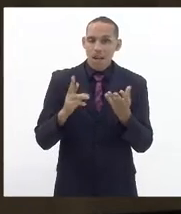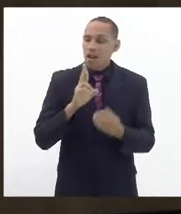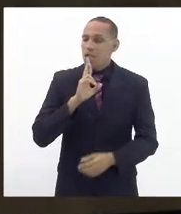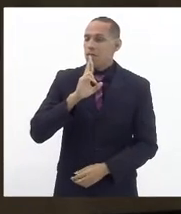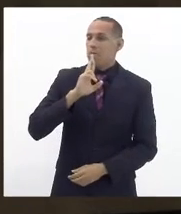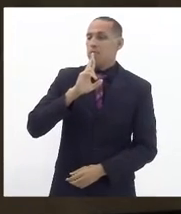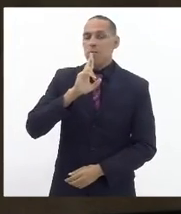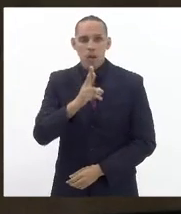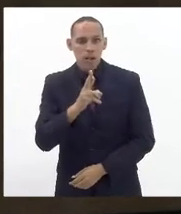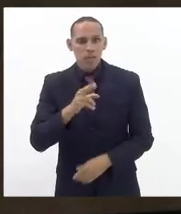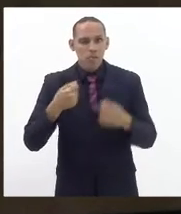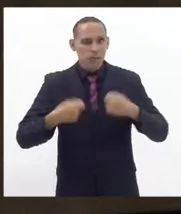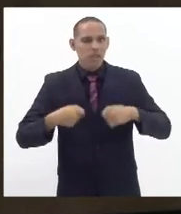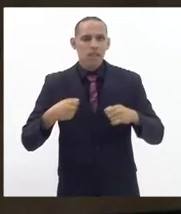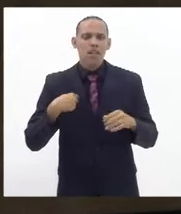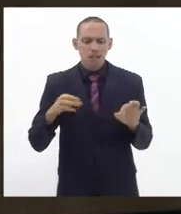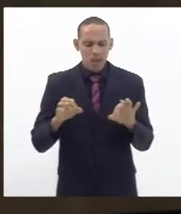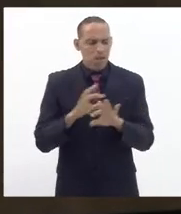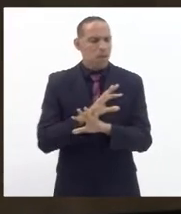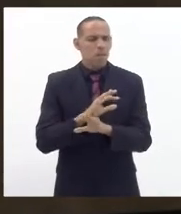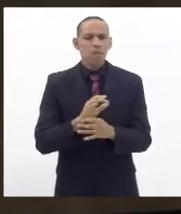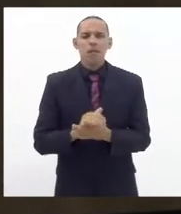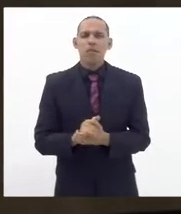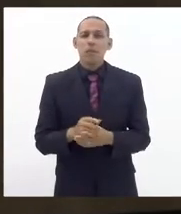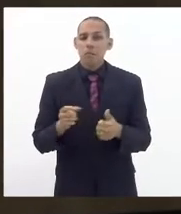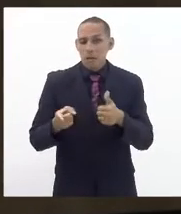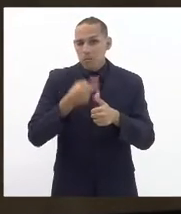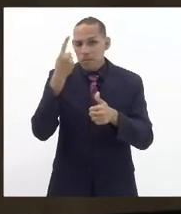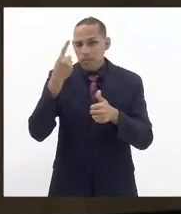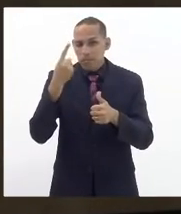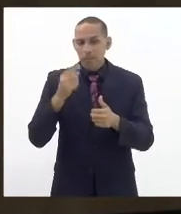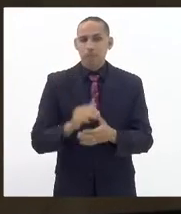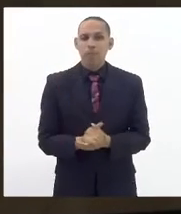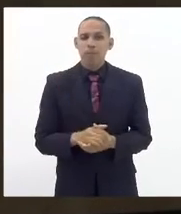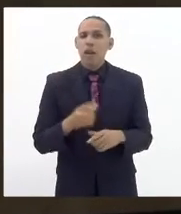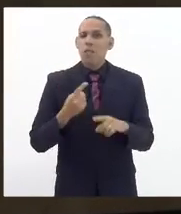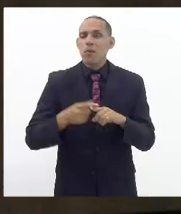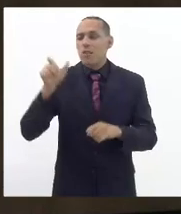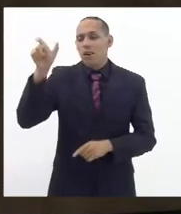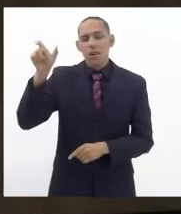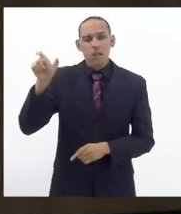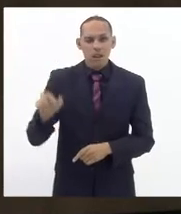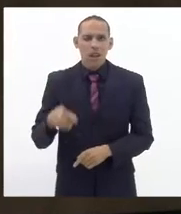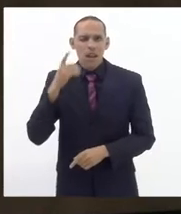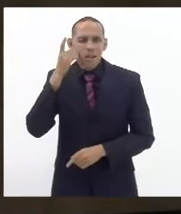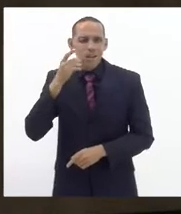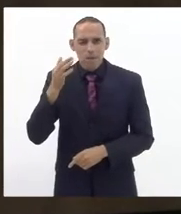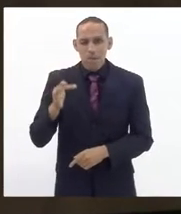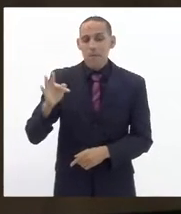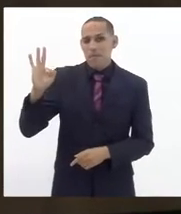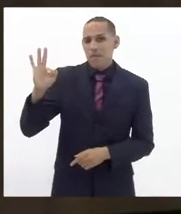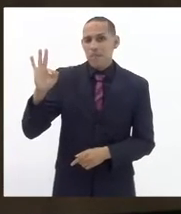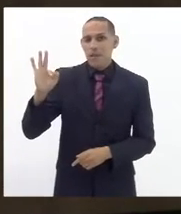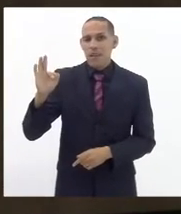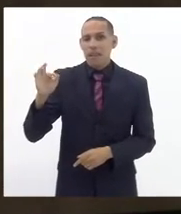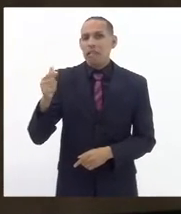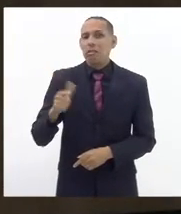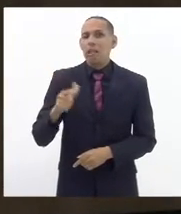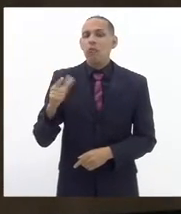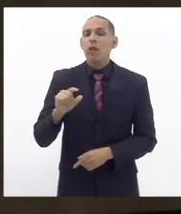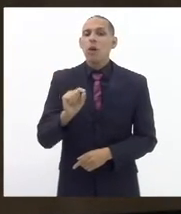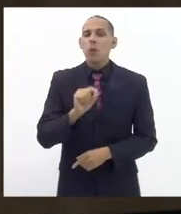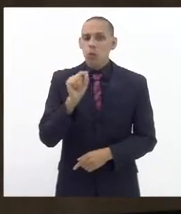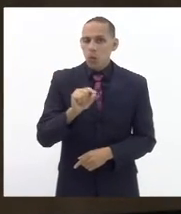resposta, e fica aqui para terminar, senhora presidente. Em primeiro lugar, por que que esse cidadão, que é deputado federal, não dispõe de um